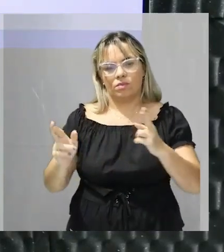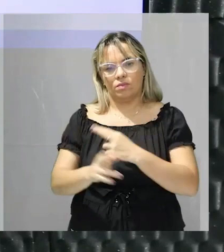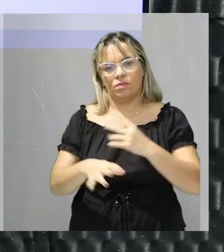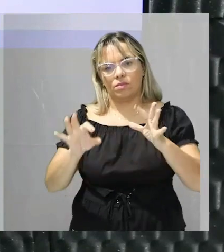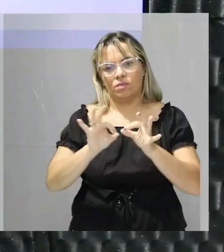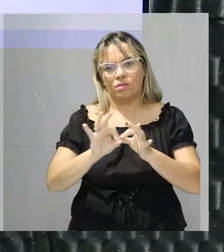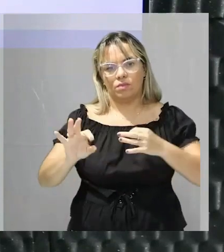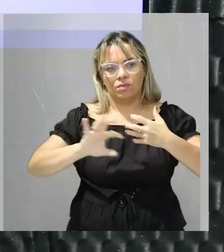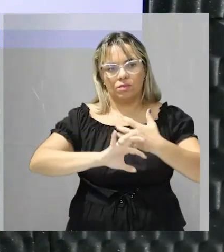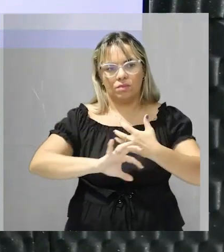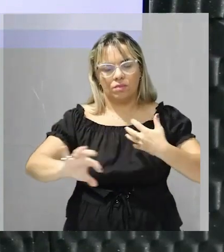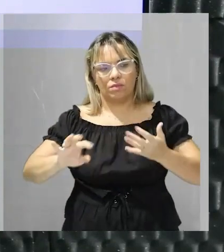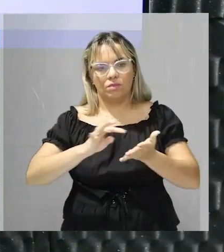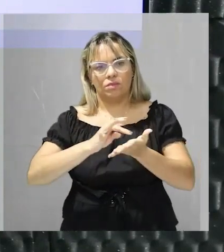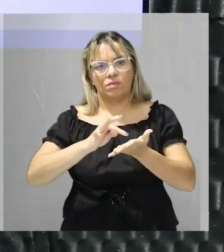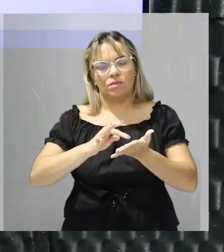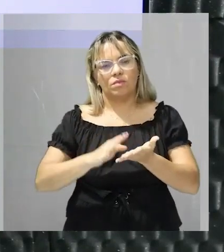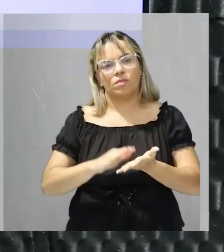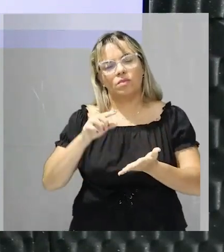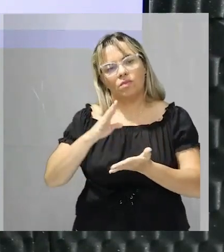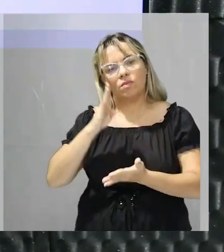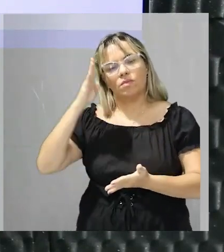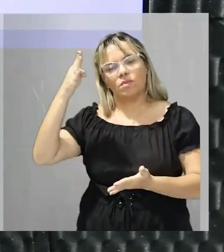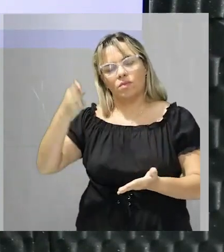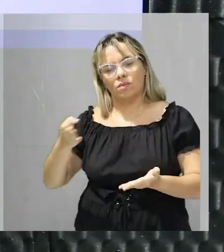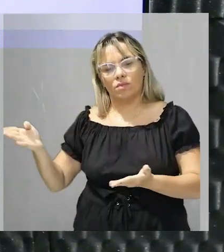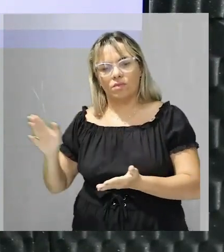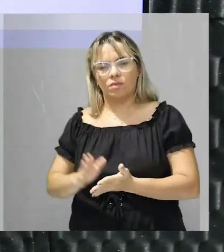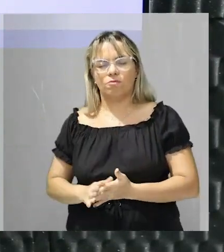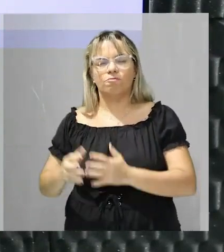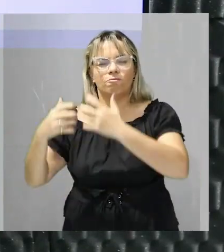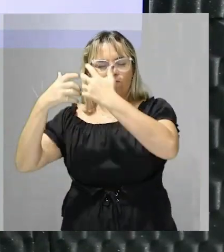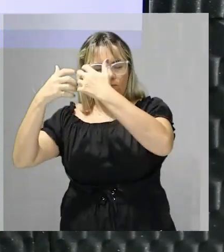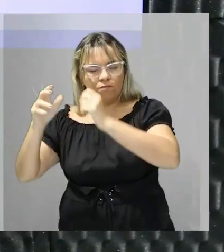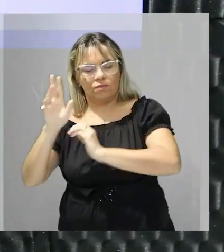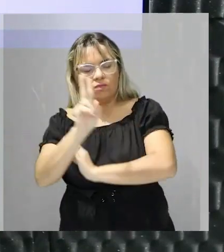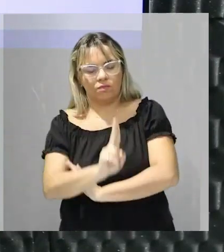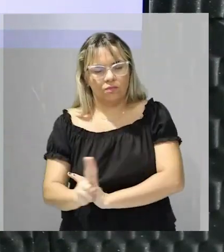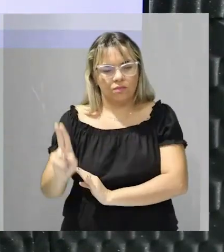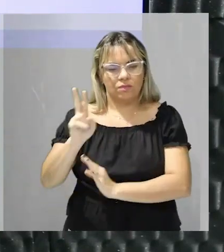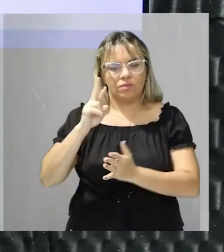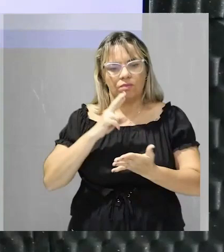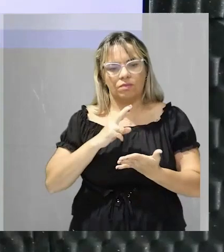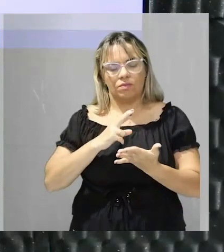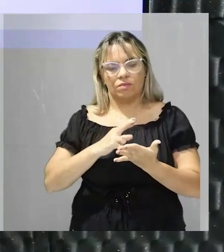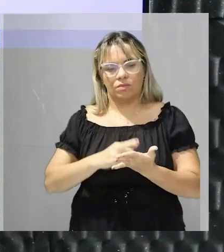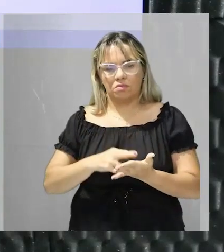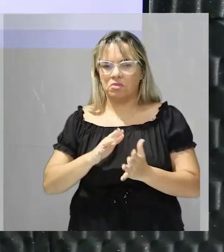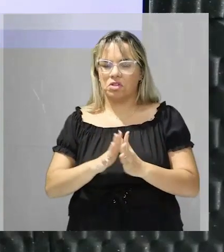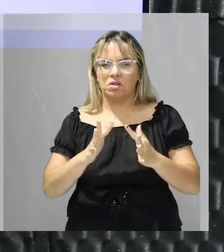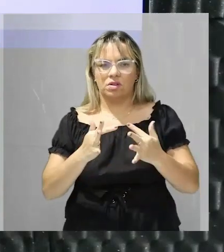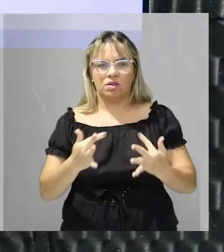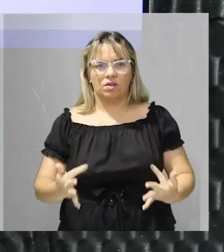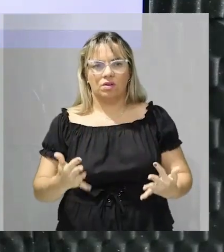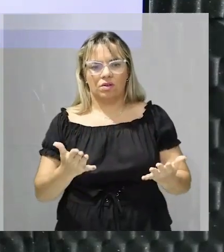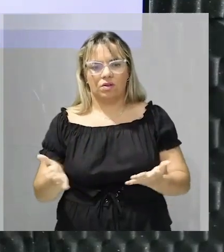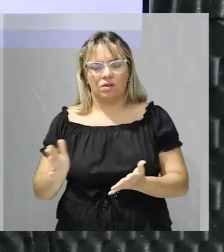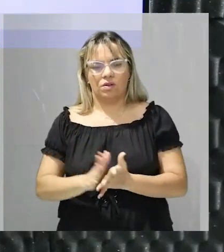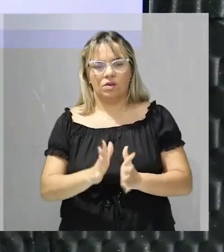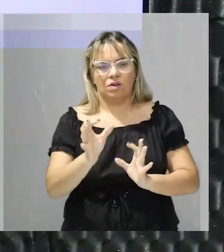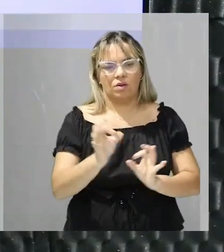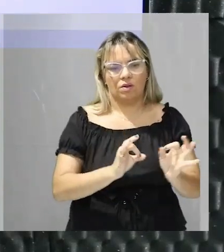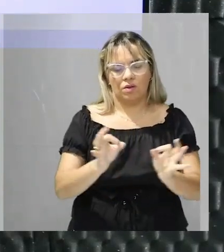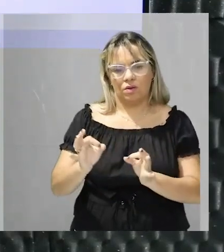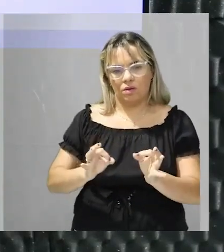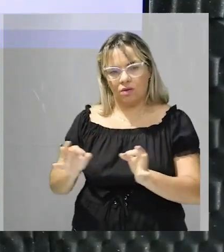dispersão e medidas de tendência Central onde o raciocínio utilizado para resolver foi bem simples né que a gente montou